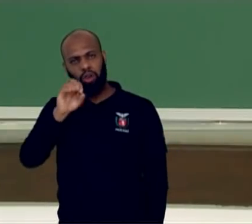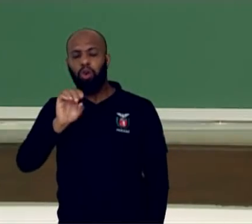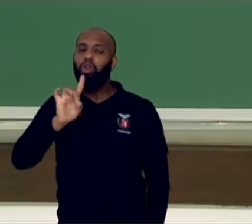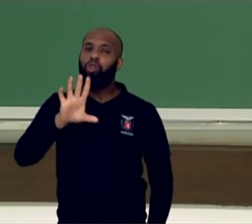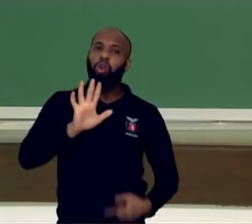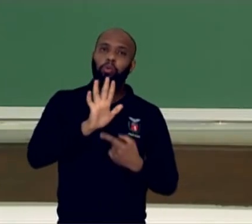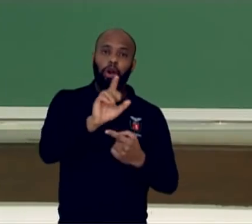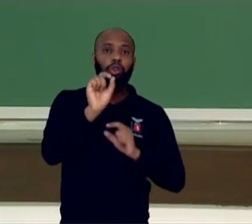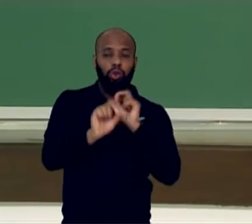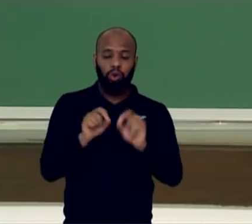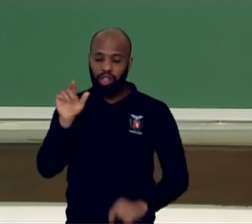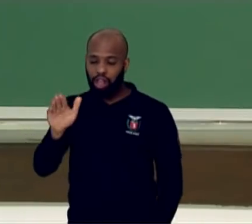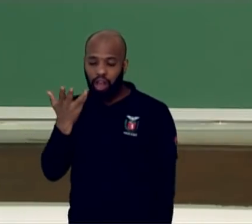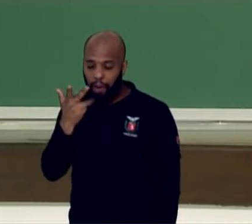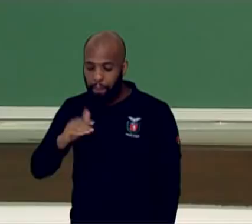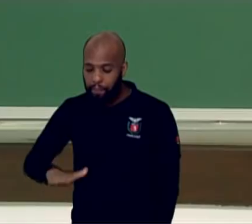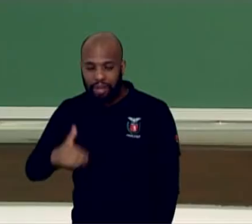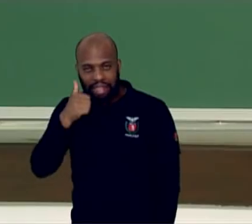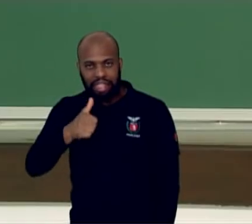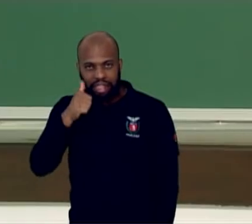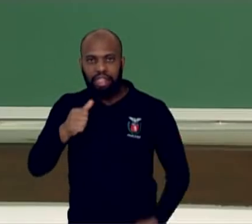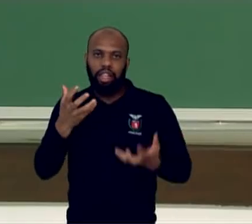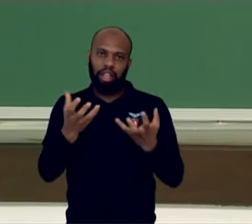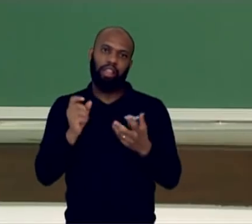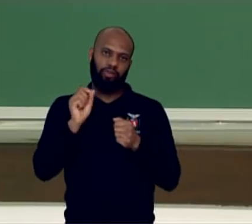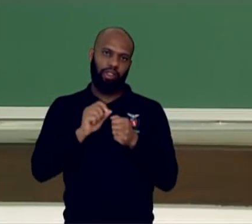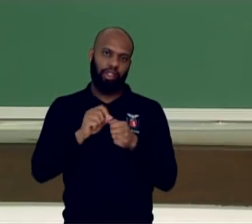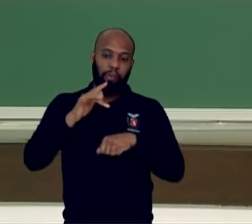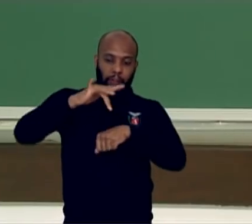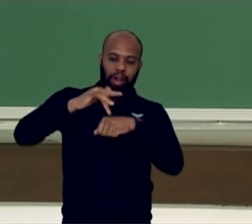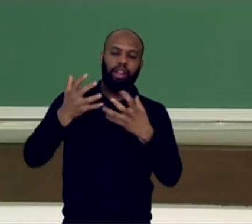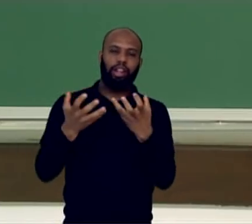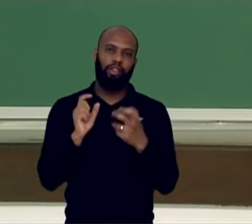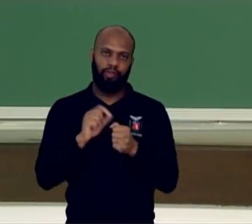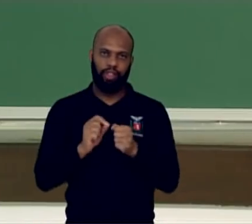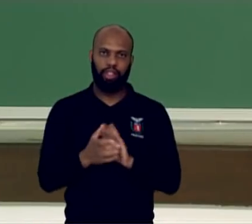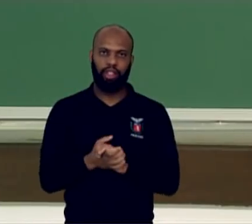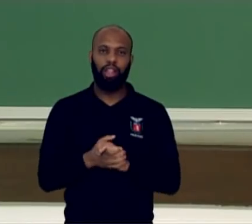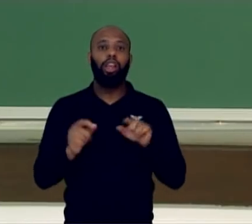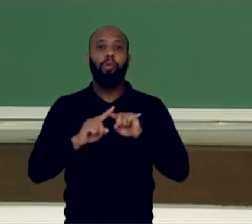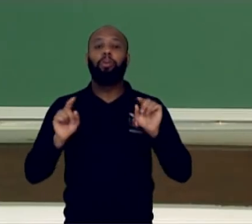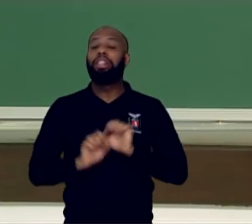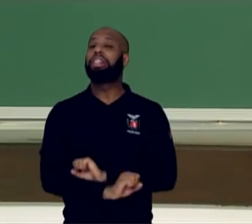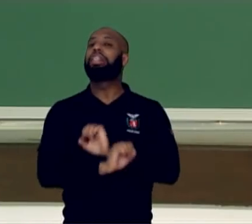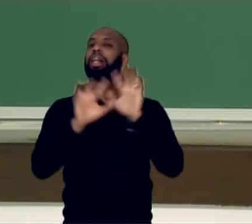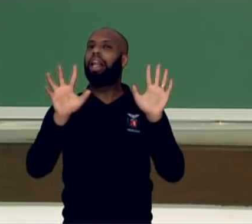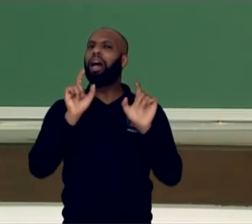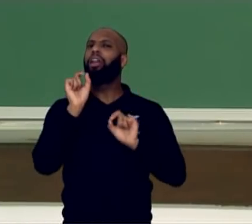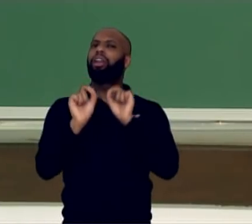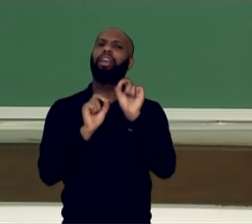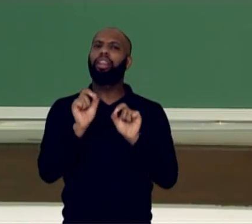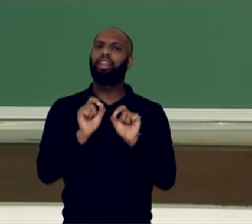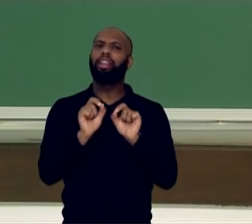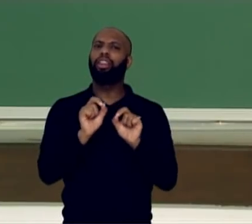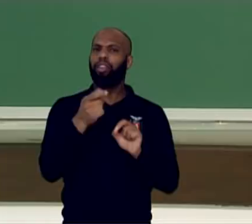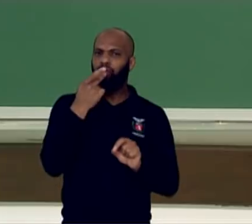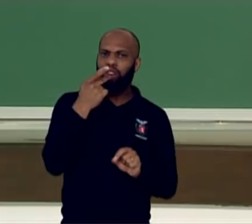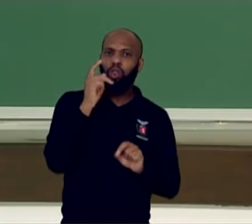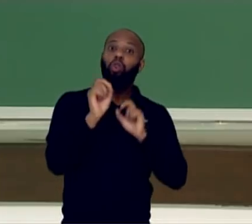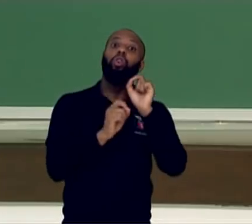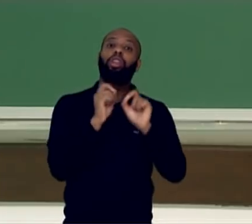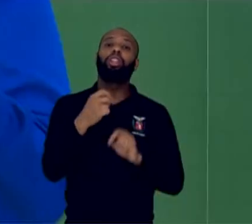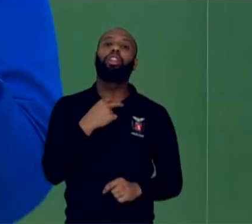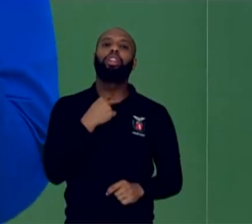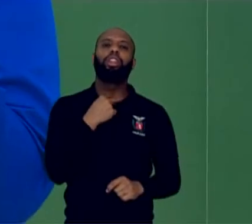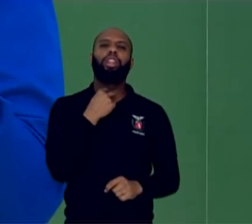quer fazer. Mas a gente não consegue ter uma definição bem clara de quem está nos contando, da voz do eu